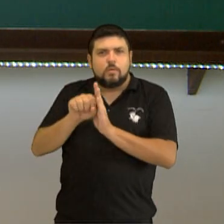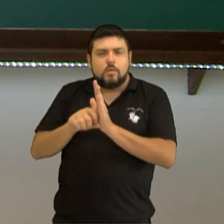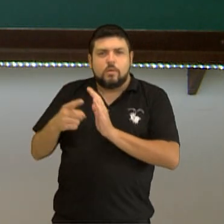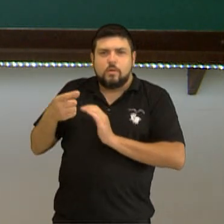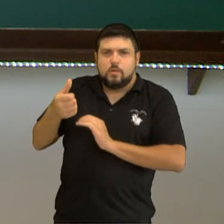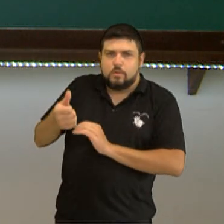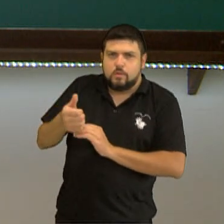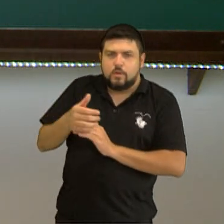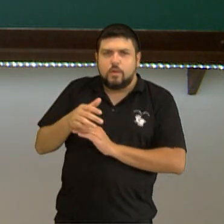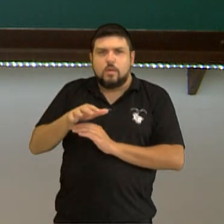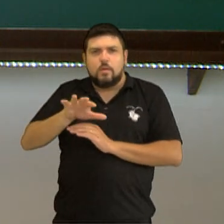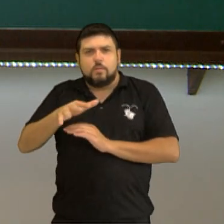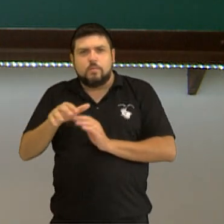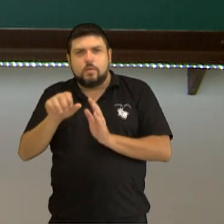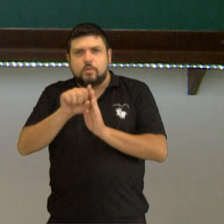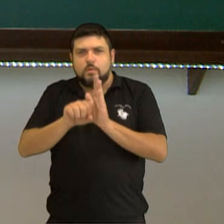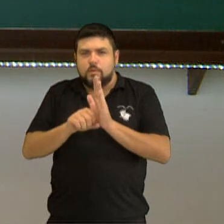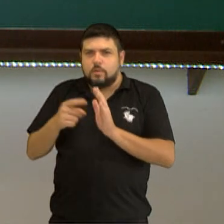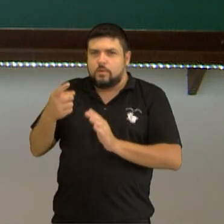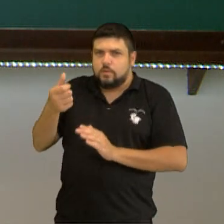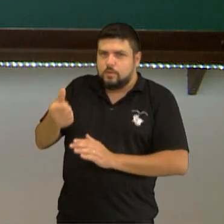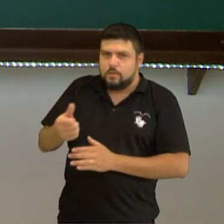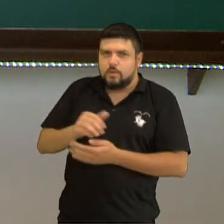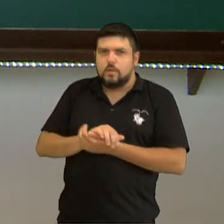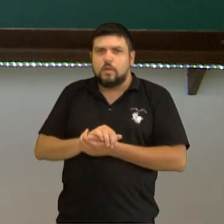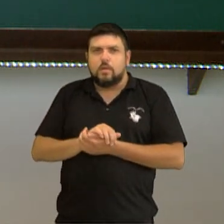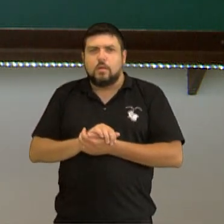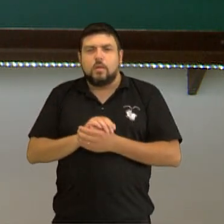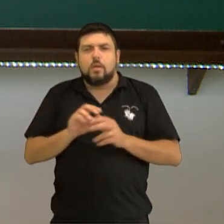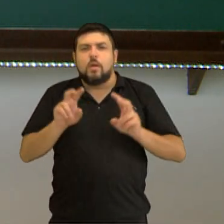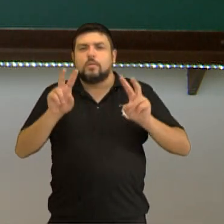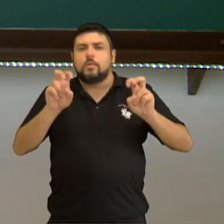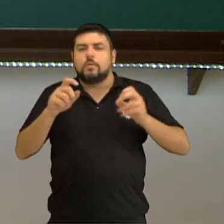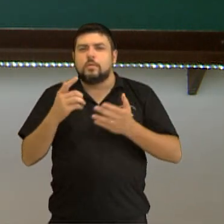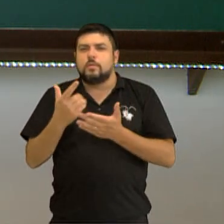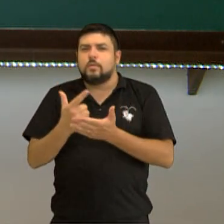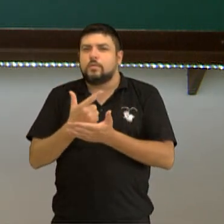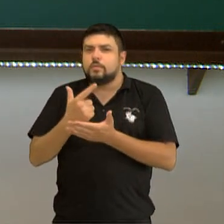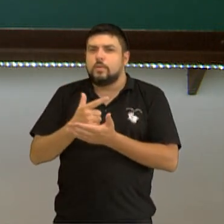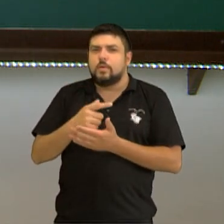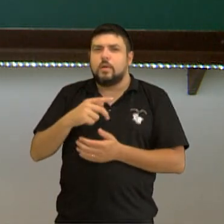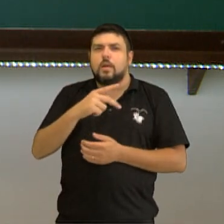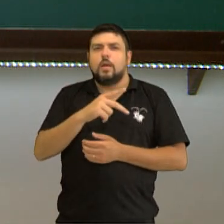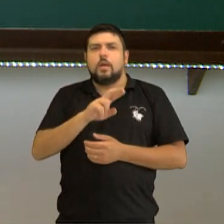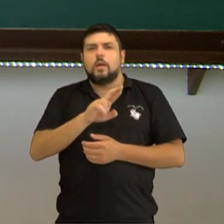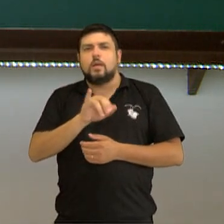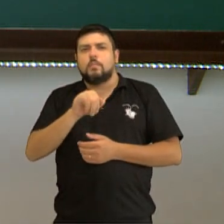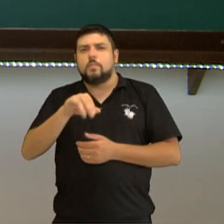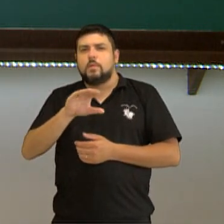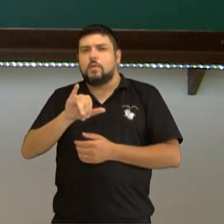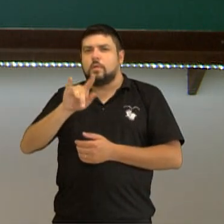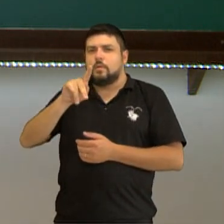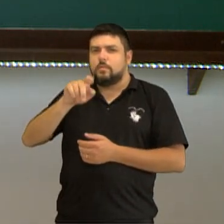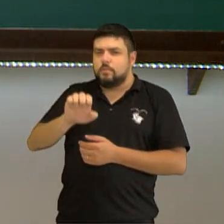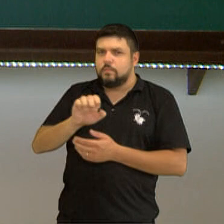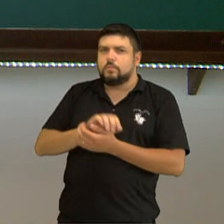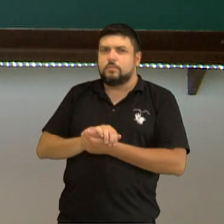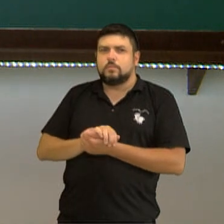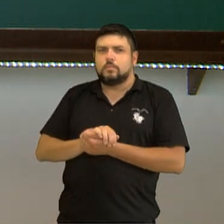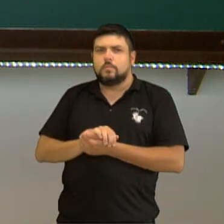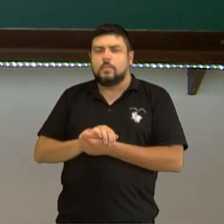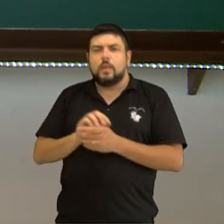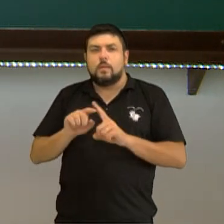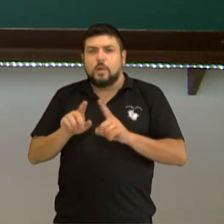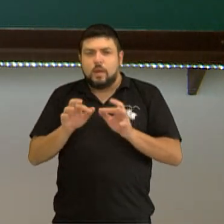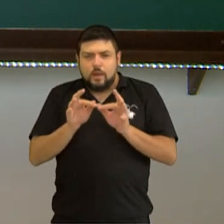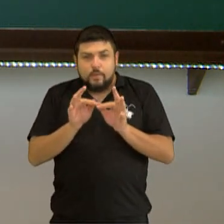No final, meados do século XVI, O Príncipe de Maquiavel, né? E essa realidade nunca não vale para hoje, claro que vale para hoje, né? Mas essa famosa